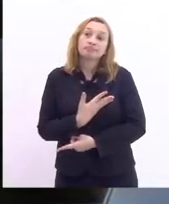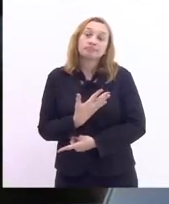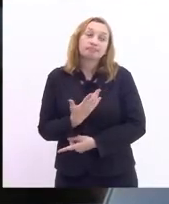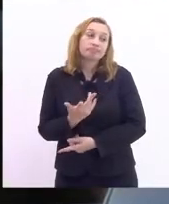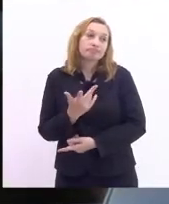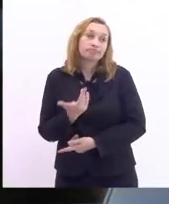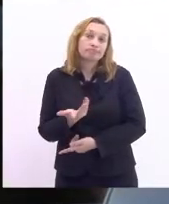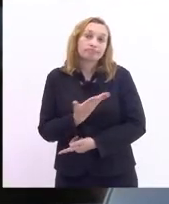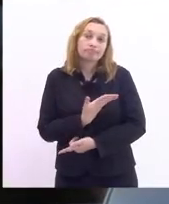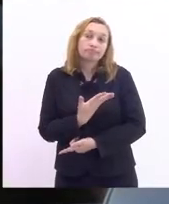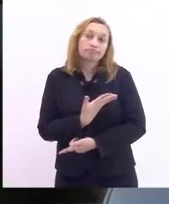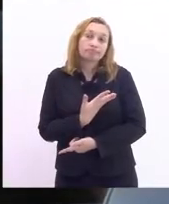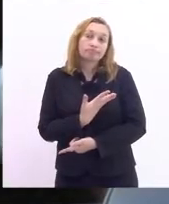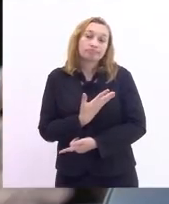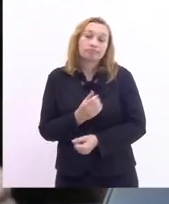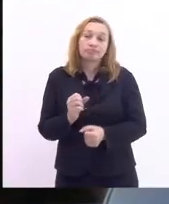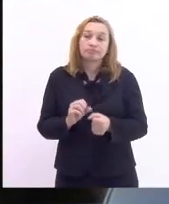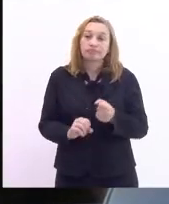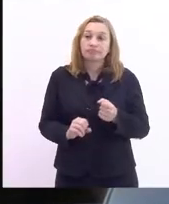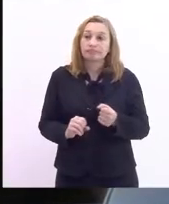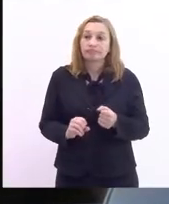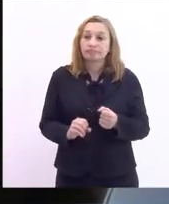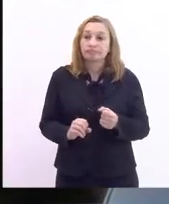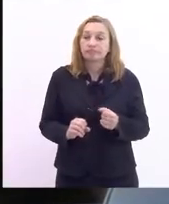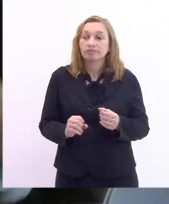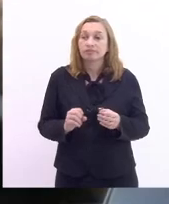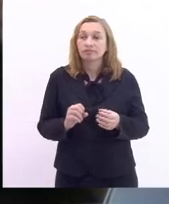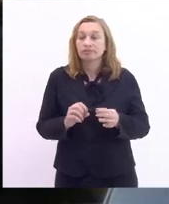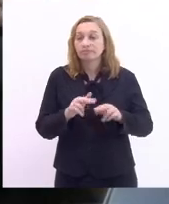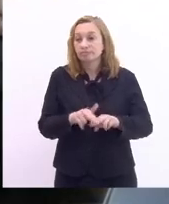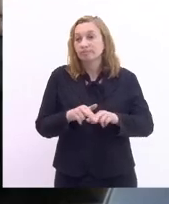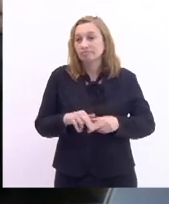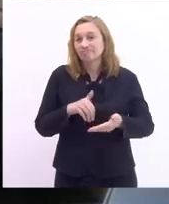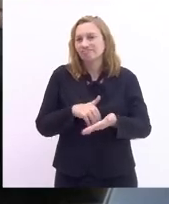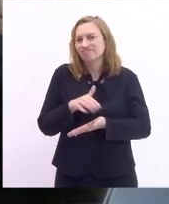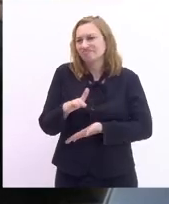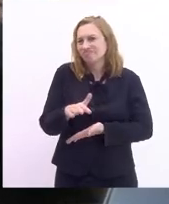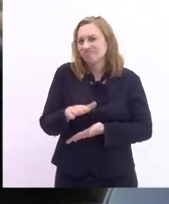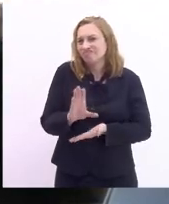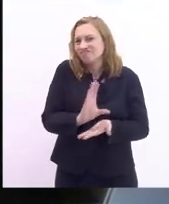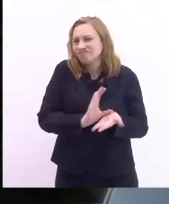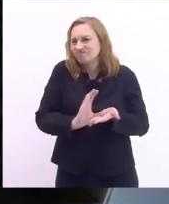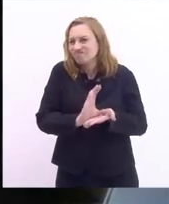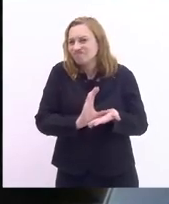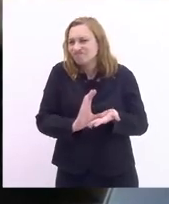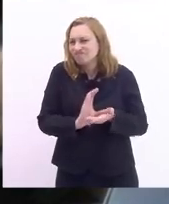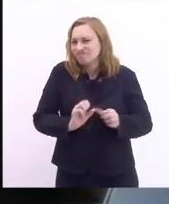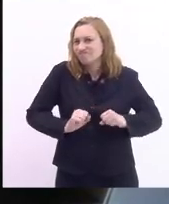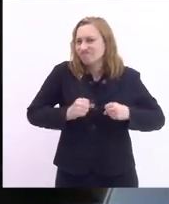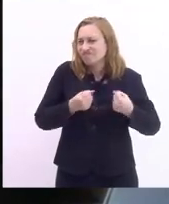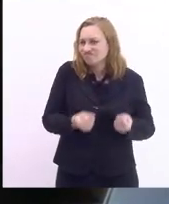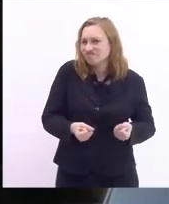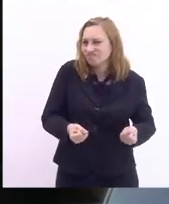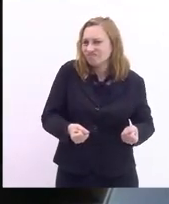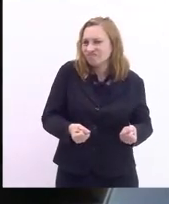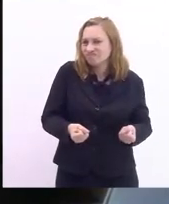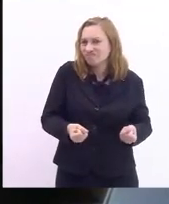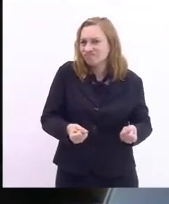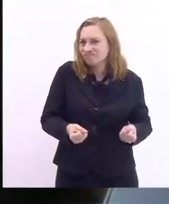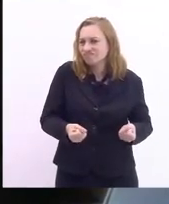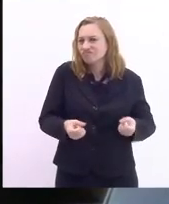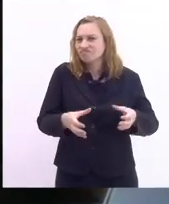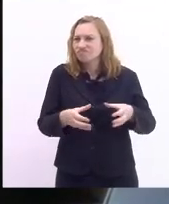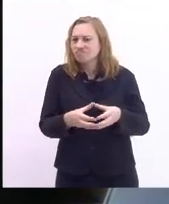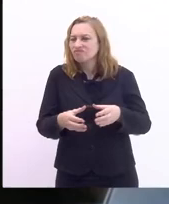amizade se constituísse em motivo de demissão tão um conselho que quer defender uma categoria